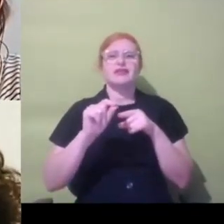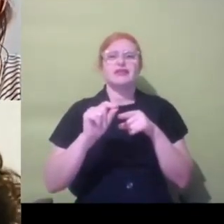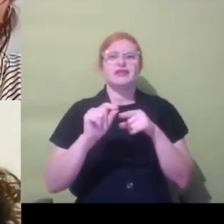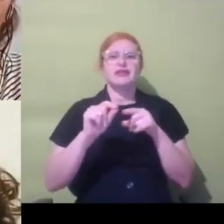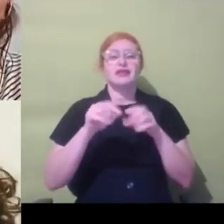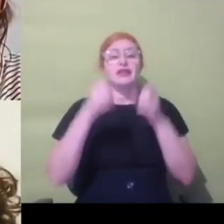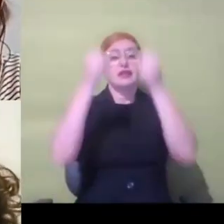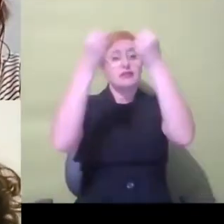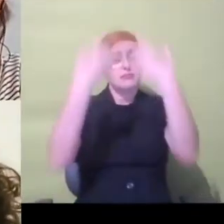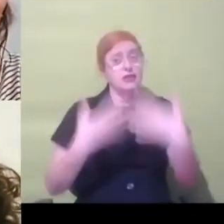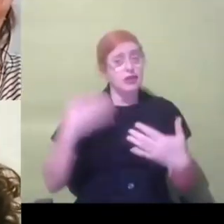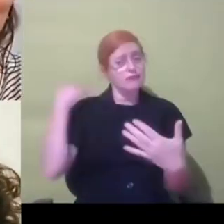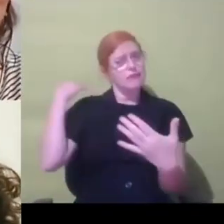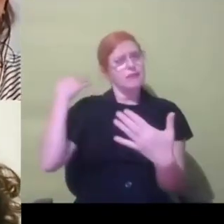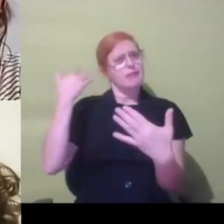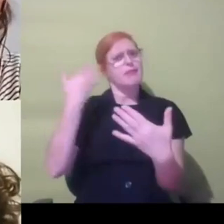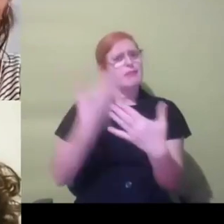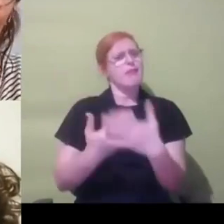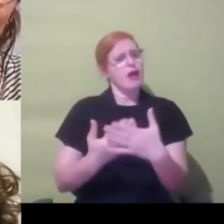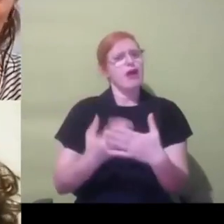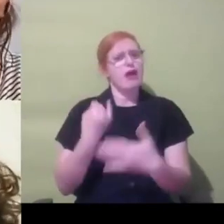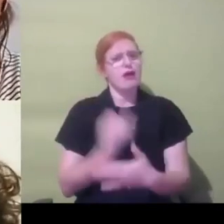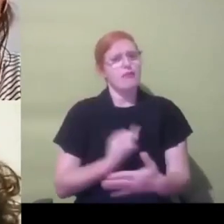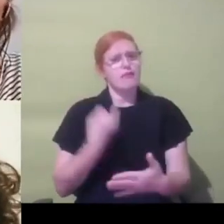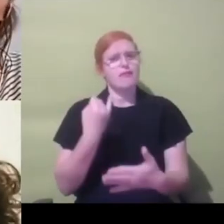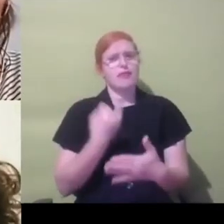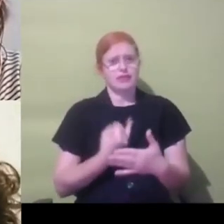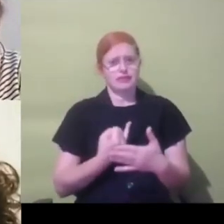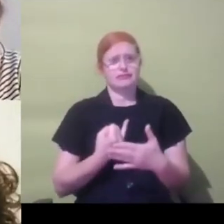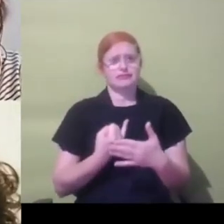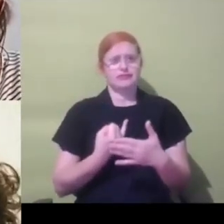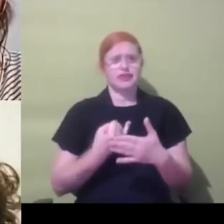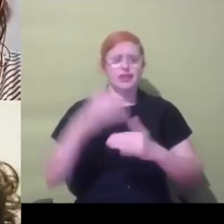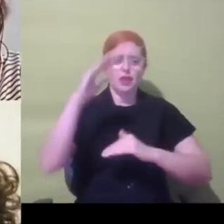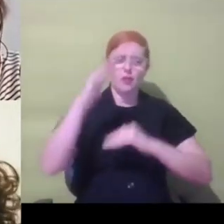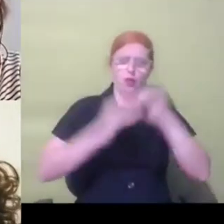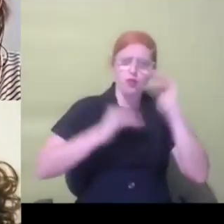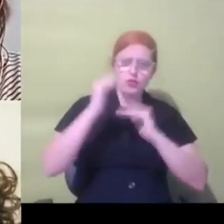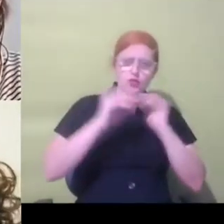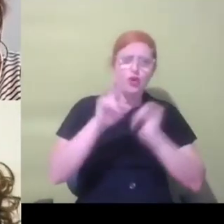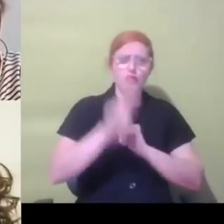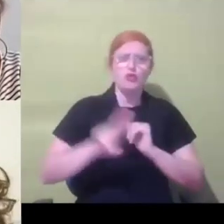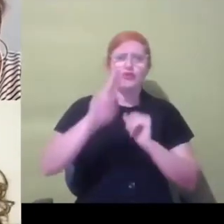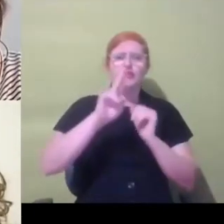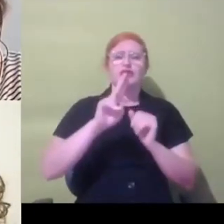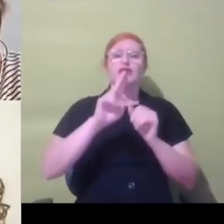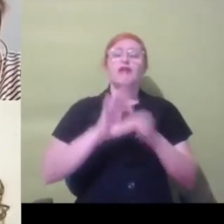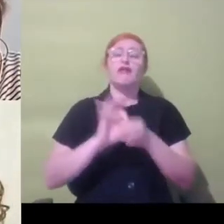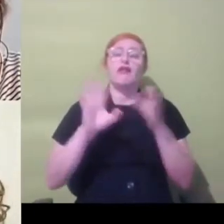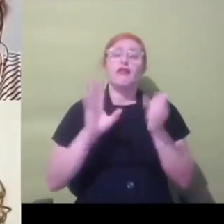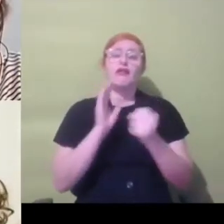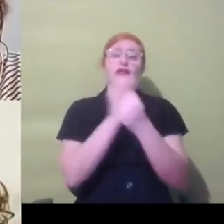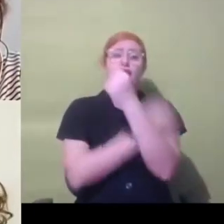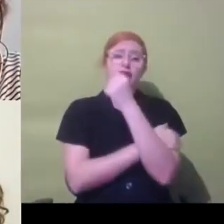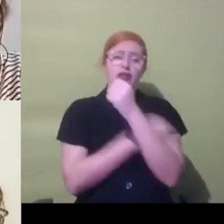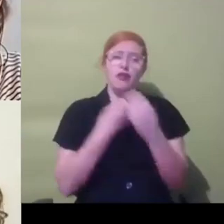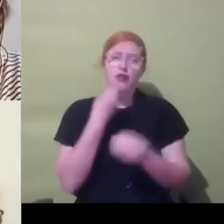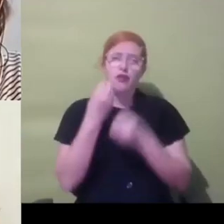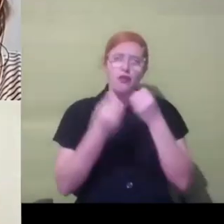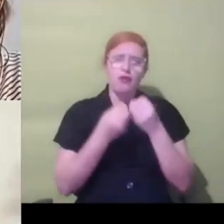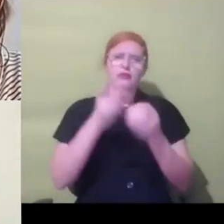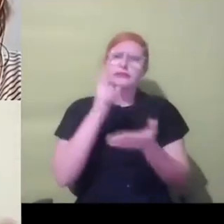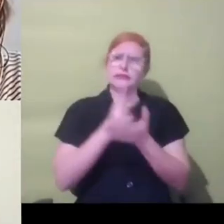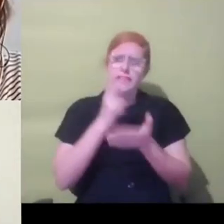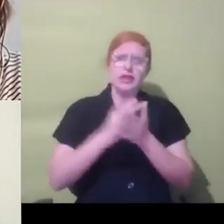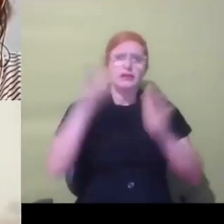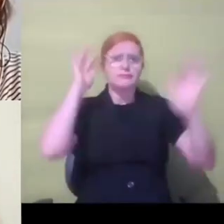né? Eu acho que tem uma coisa que é muito constitutiva mesmo da Universidade Livre, é como a gente tá sempre refletindo sobre